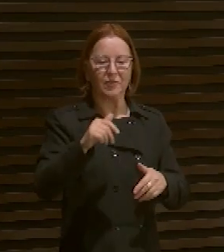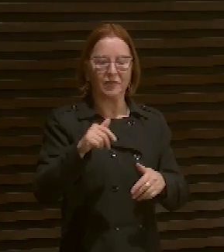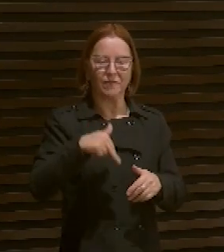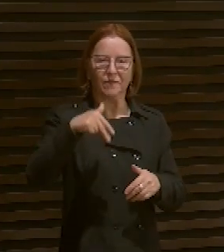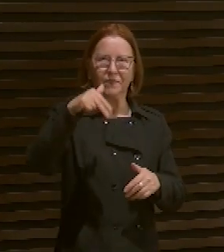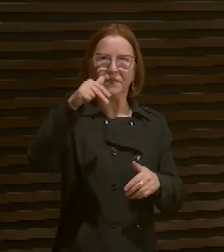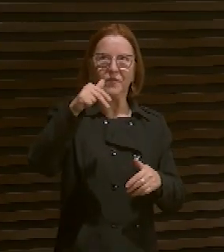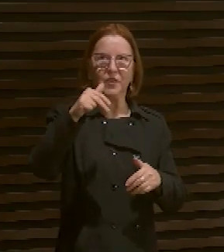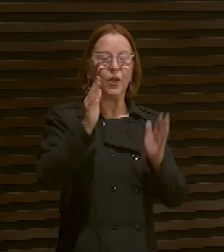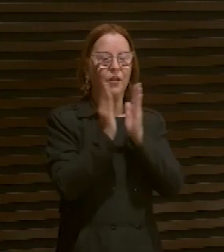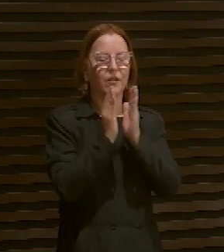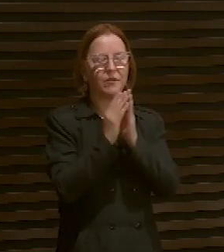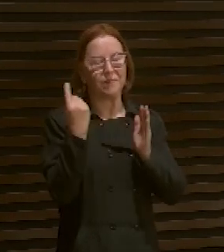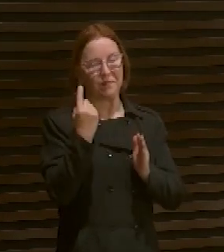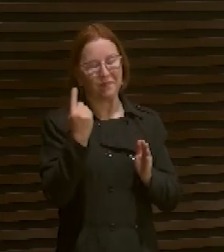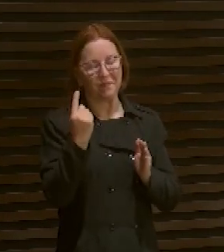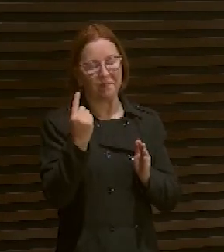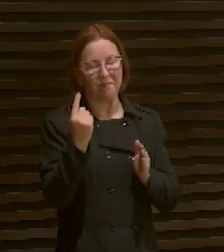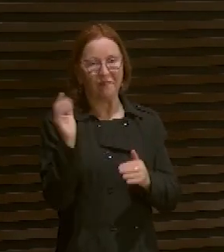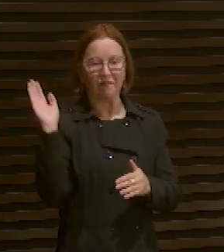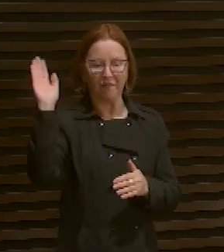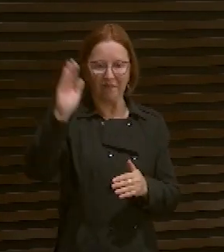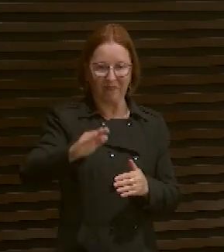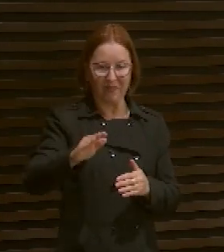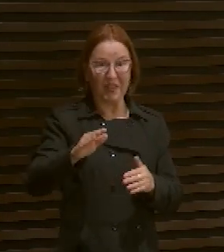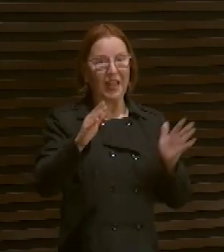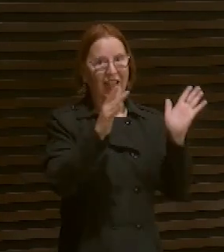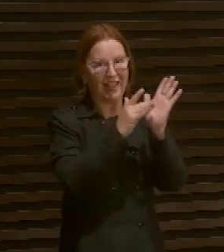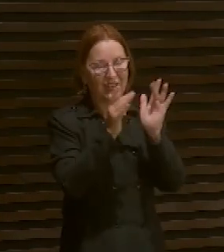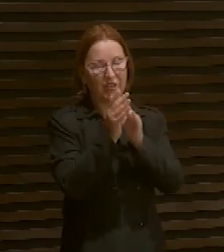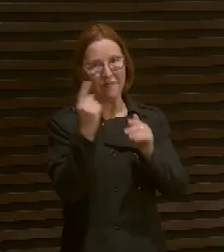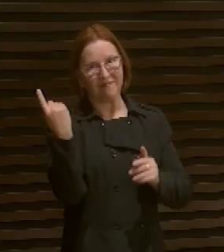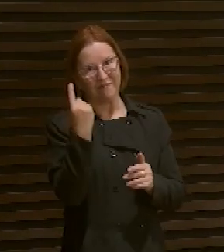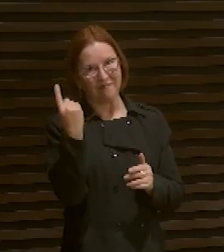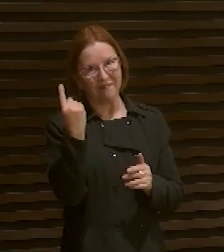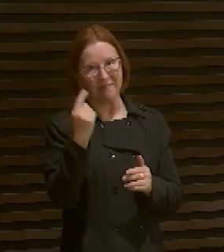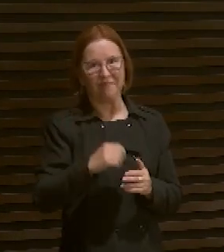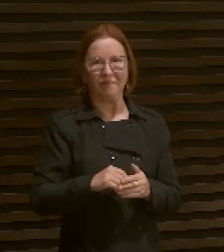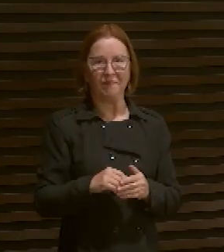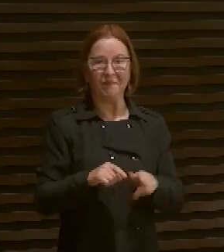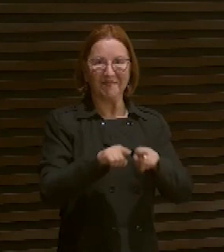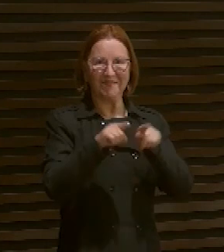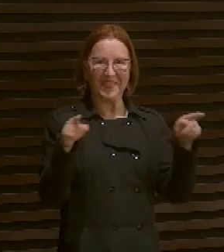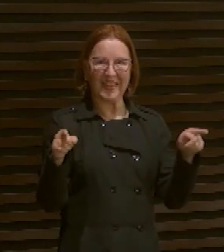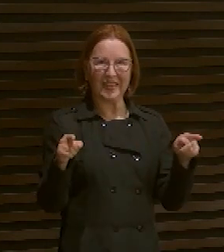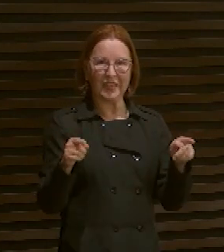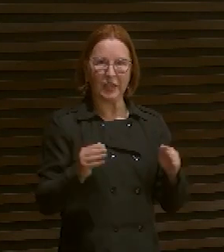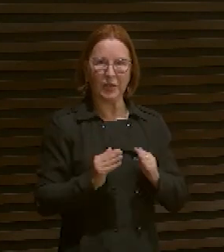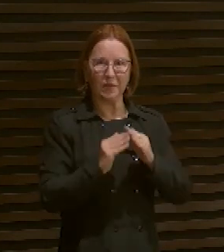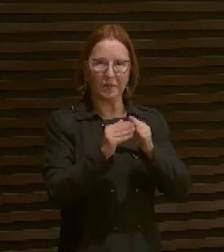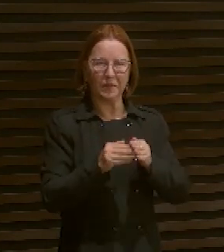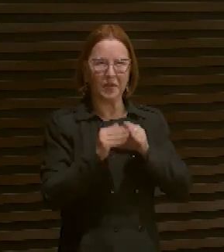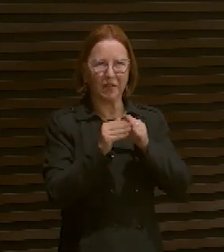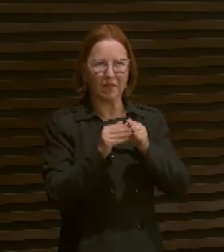sozinho. Em caindo a tarde, lá estava ele, só. Entretanto, o barco